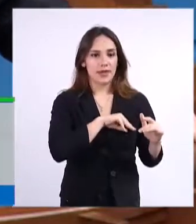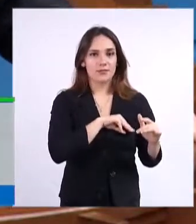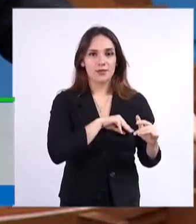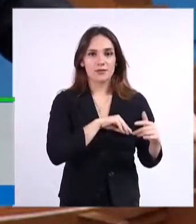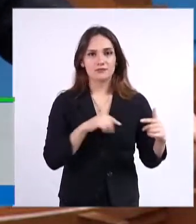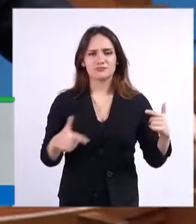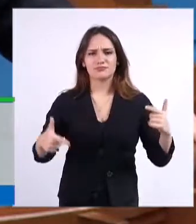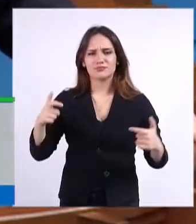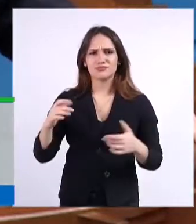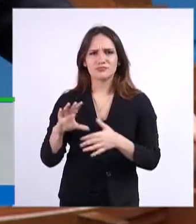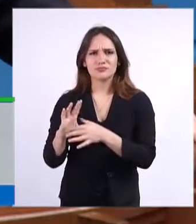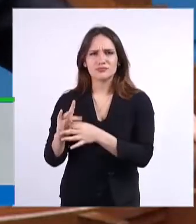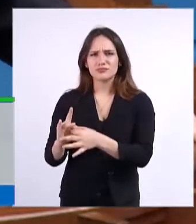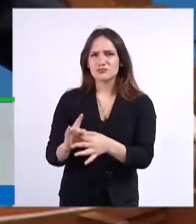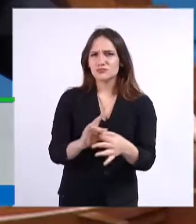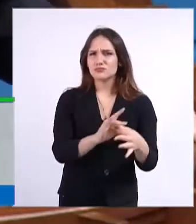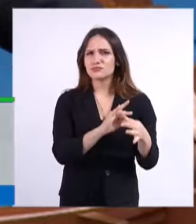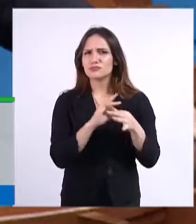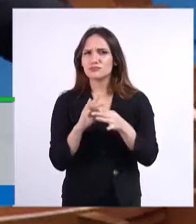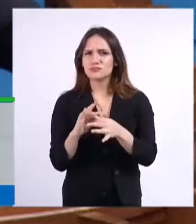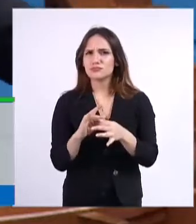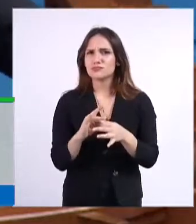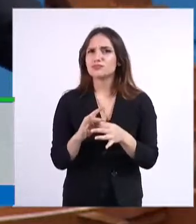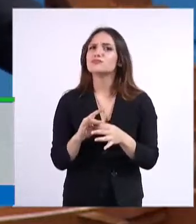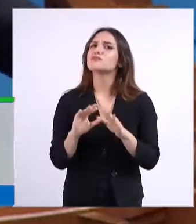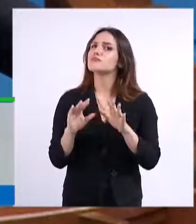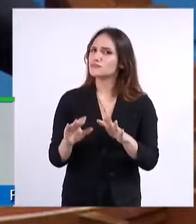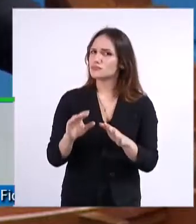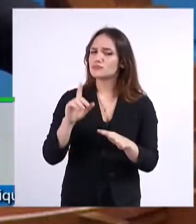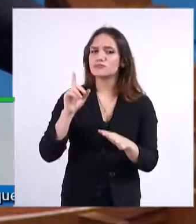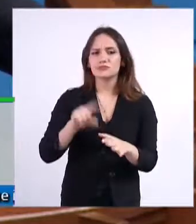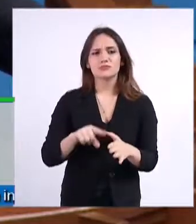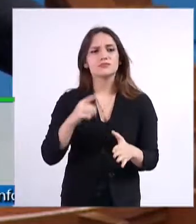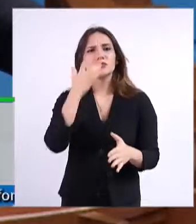Pessoas ligadas às milícias do Rio de Janeiro,